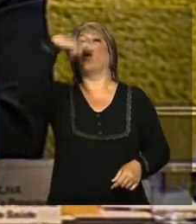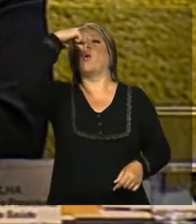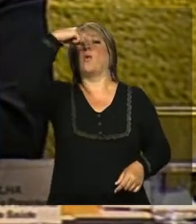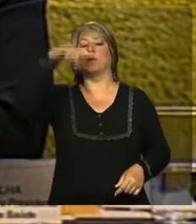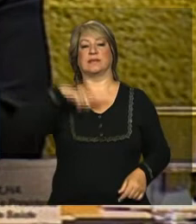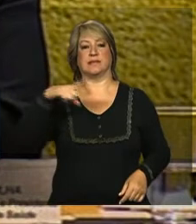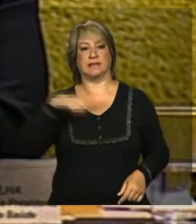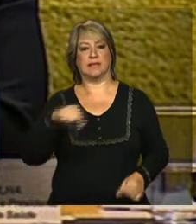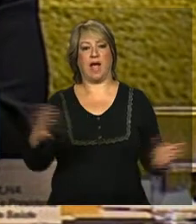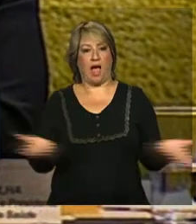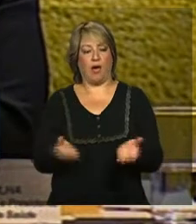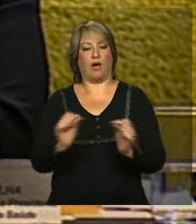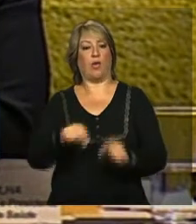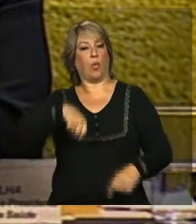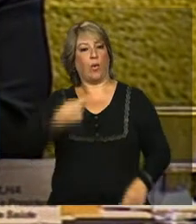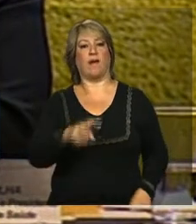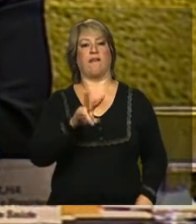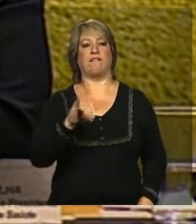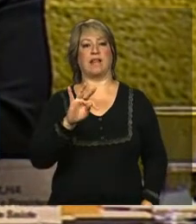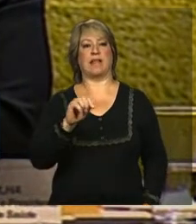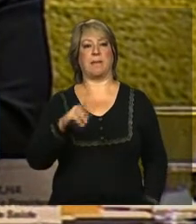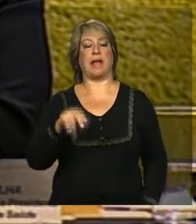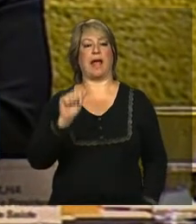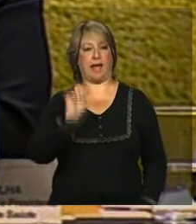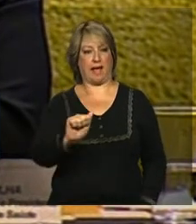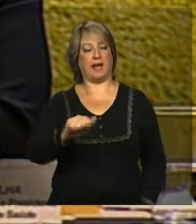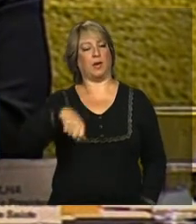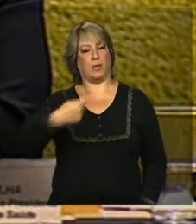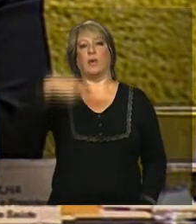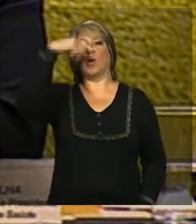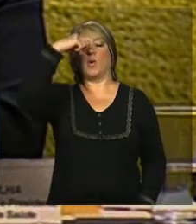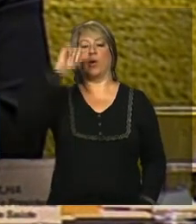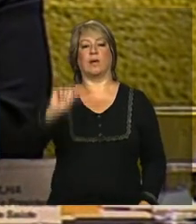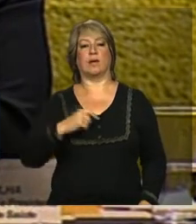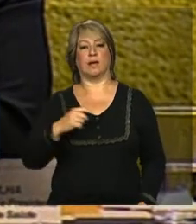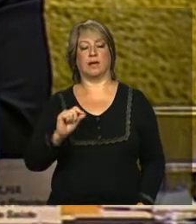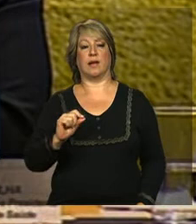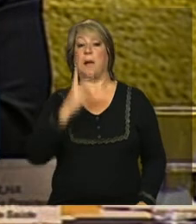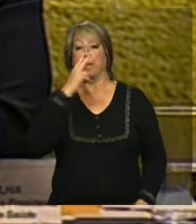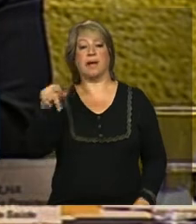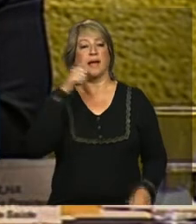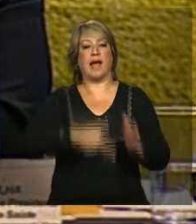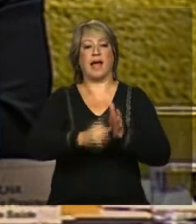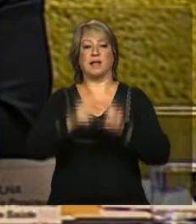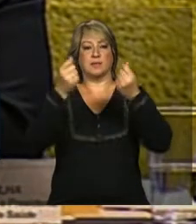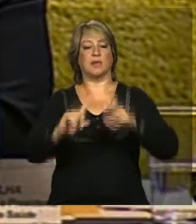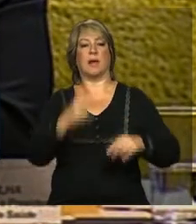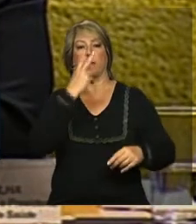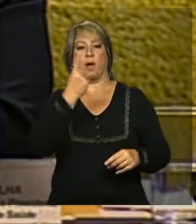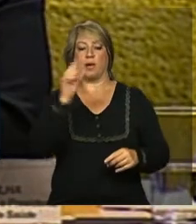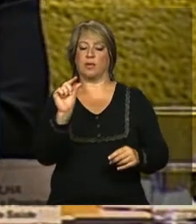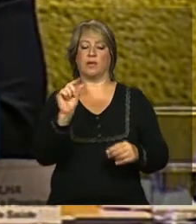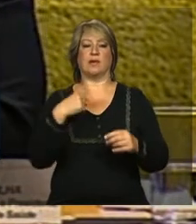da campanha Agostina que apareceu na vitamina A a ser a Gotinha da vitamina aquela Agostinho se acho que eu faço explicou né Patrícia construção